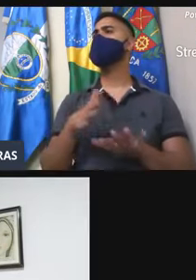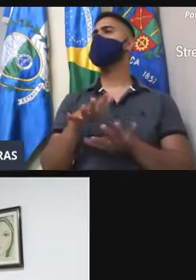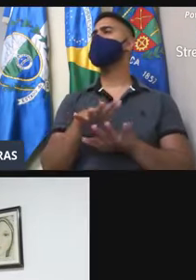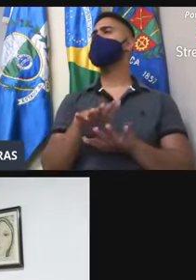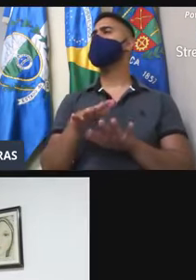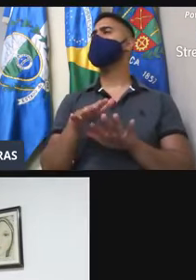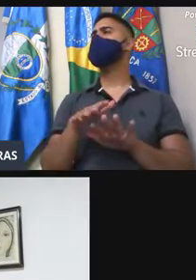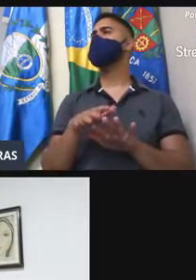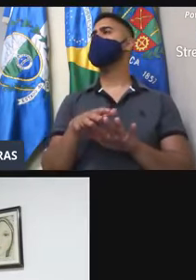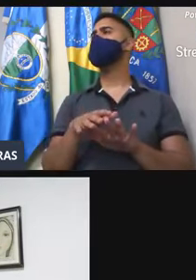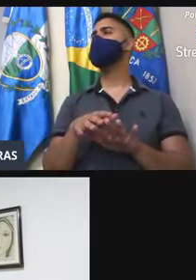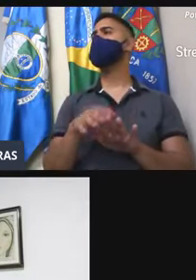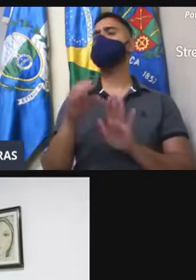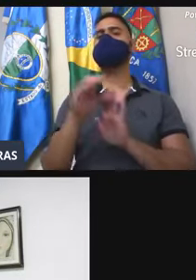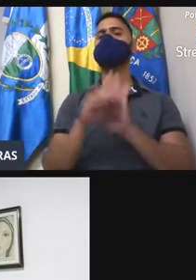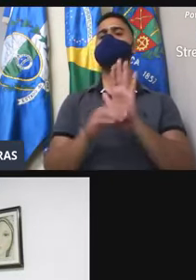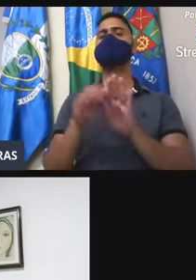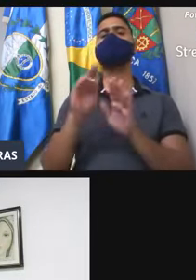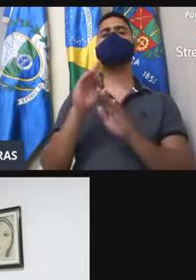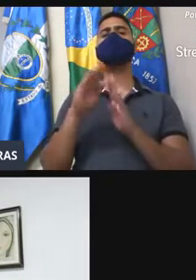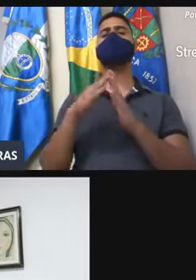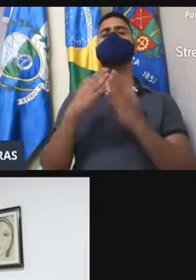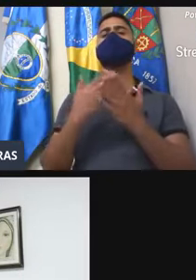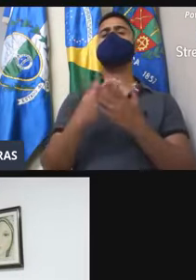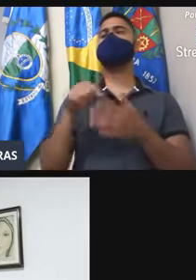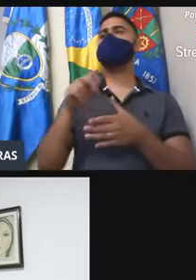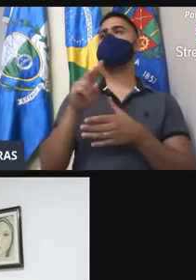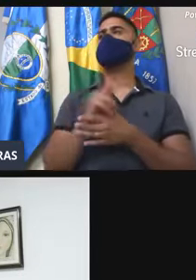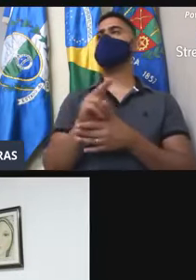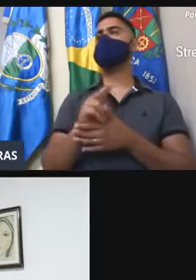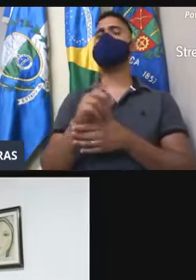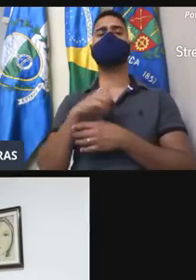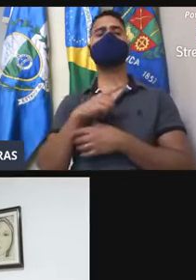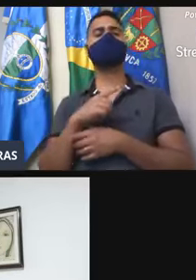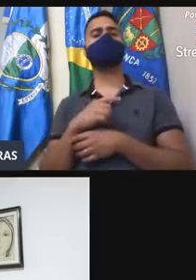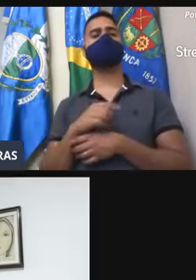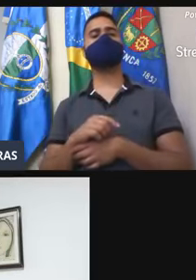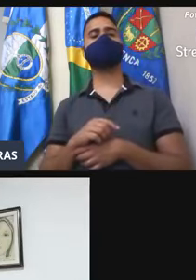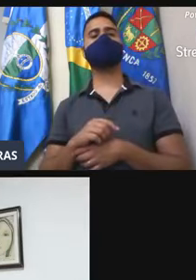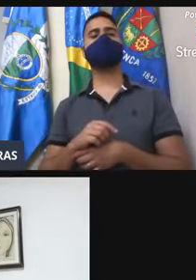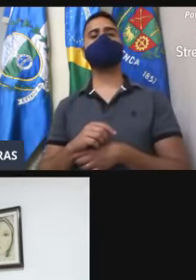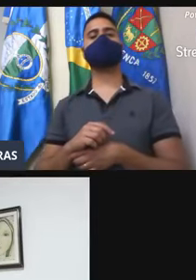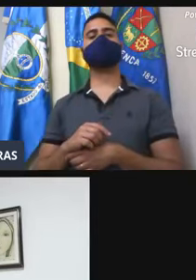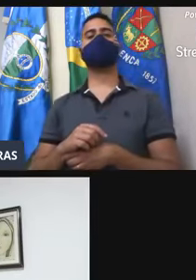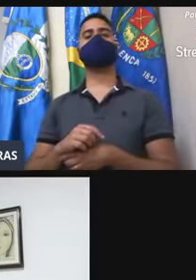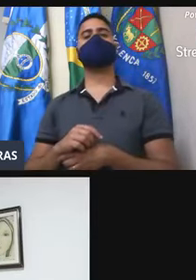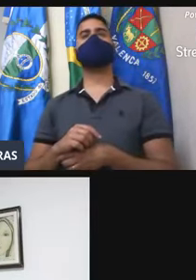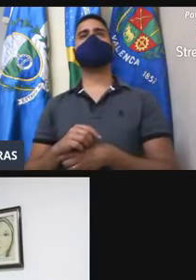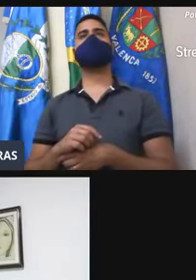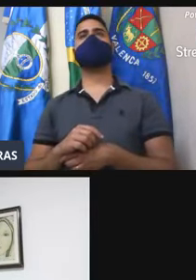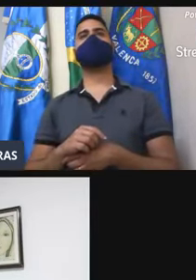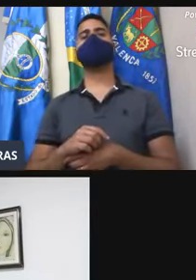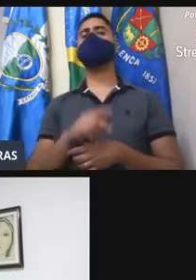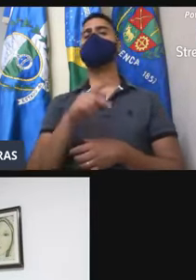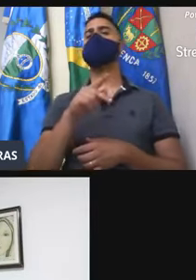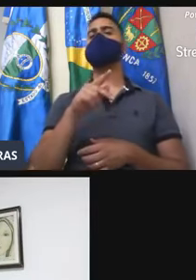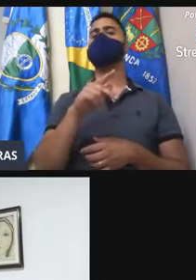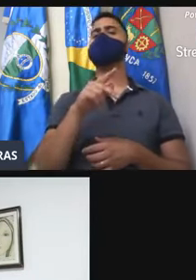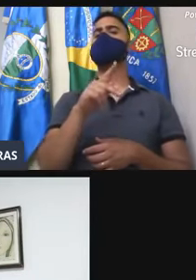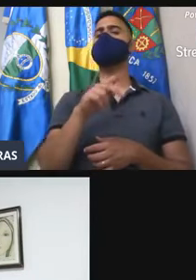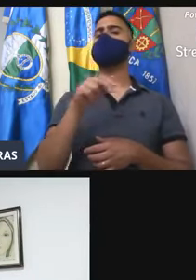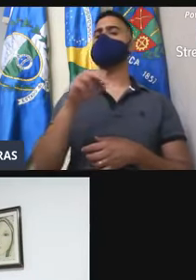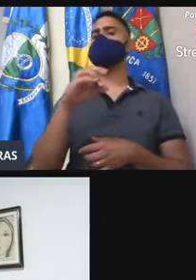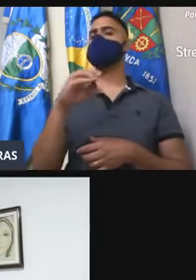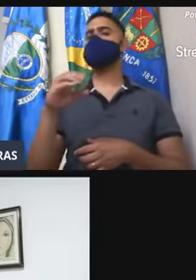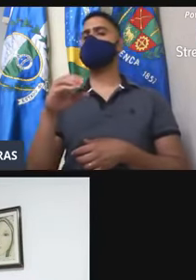currículo escolar no município de Valença. Tendo em vista as competências constantes na BNCC,